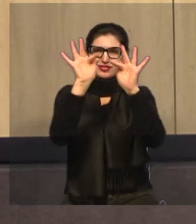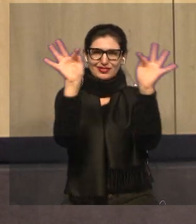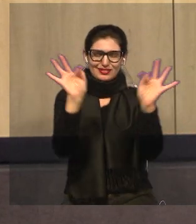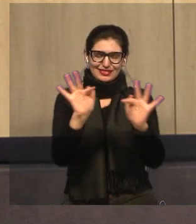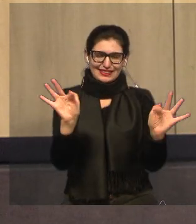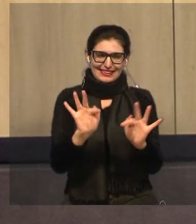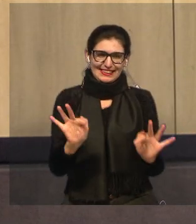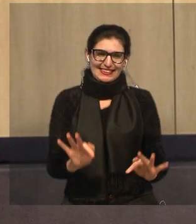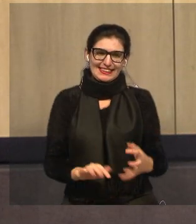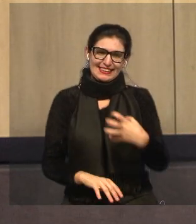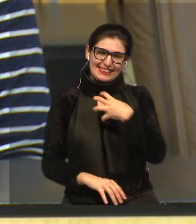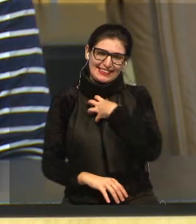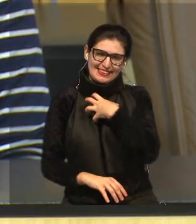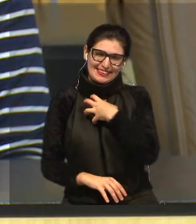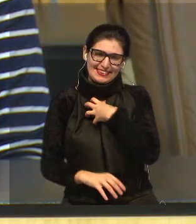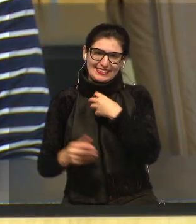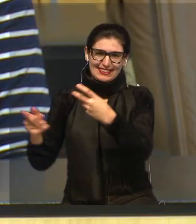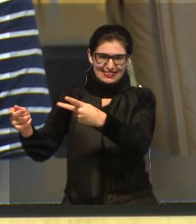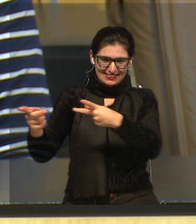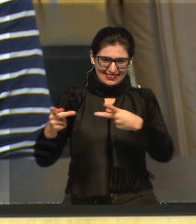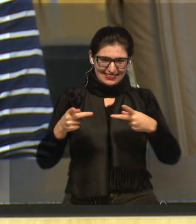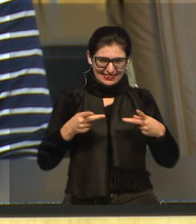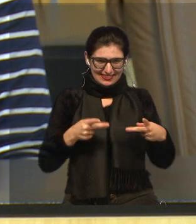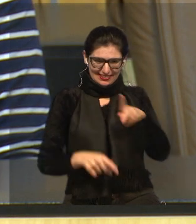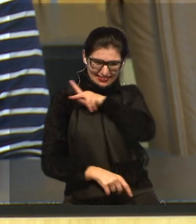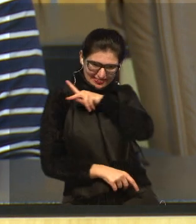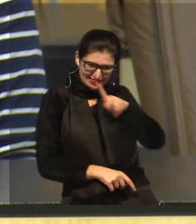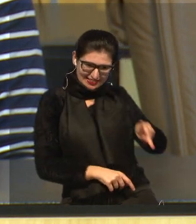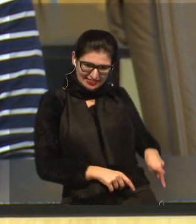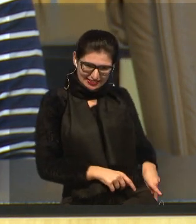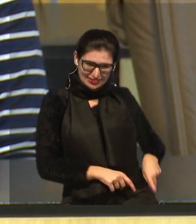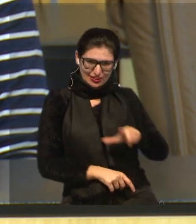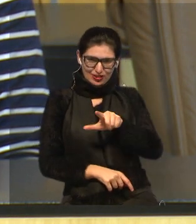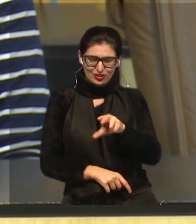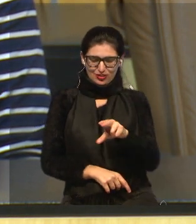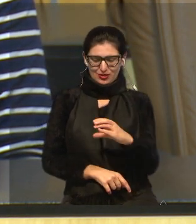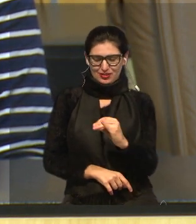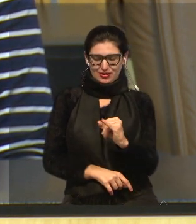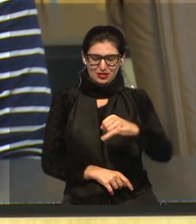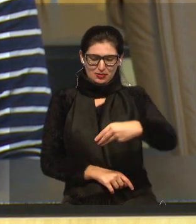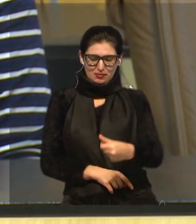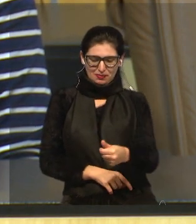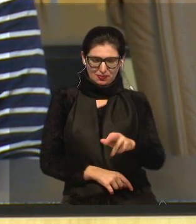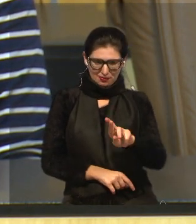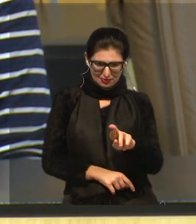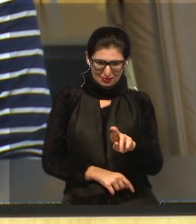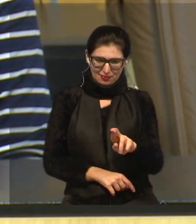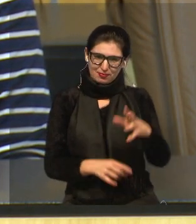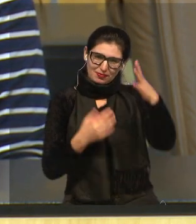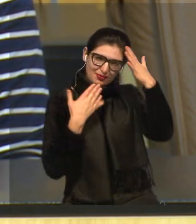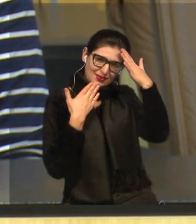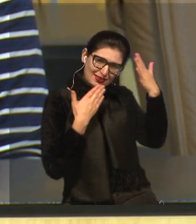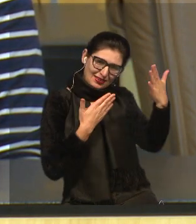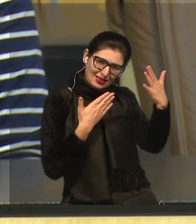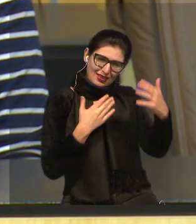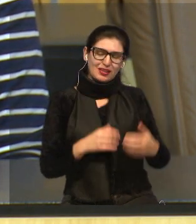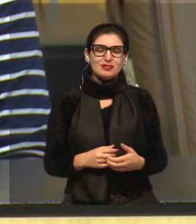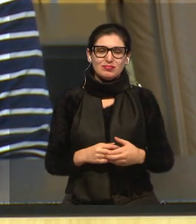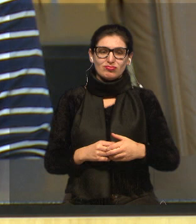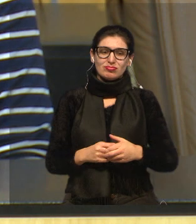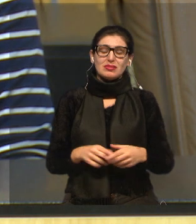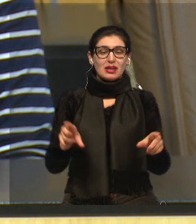com o convite feito pela presidente da Câmara, a dona Lucimar, e espero que seja a primeira de